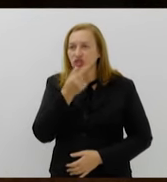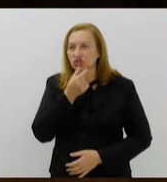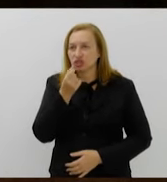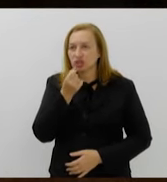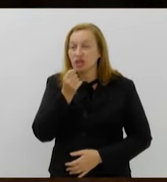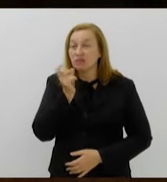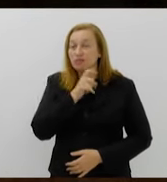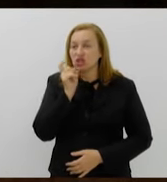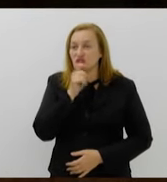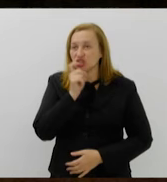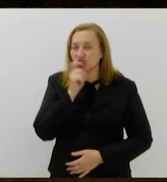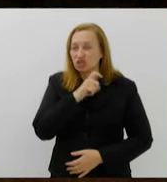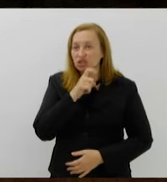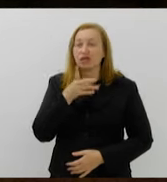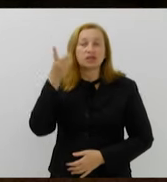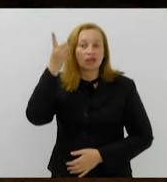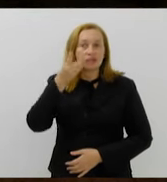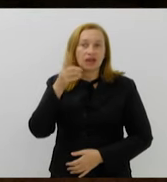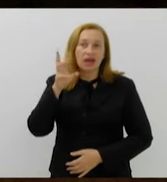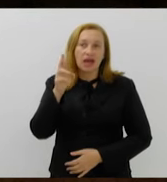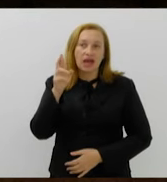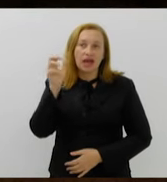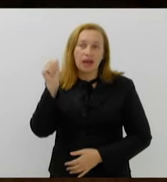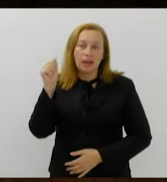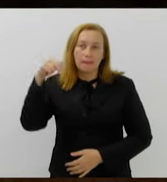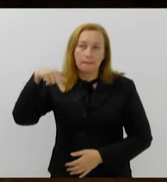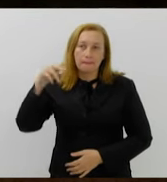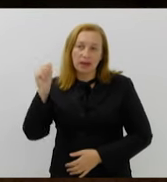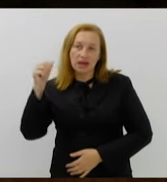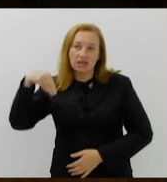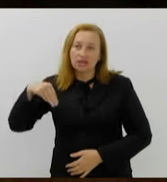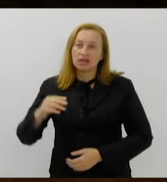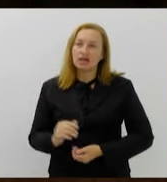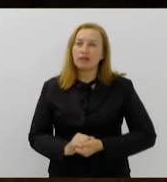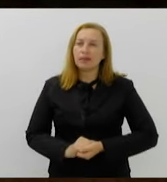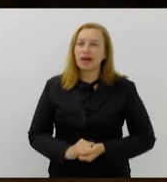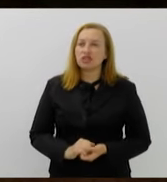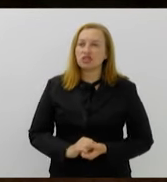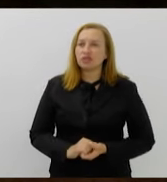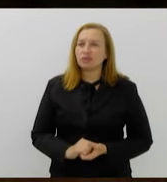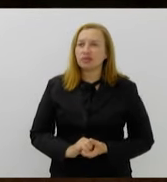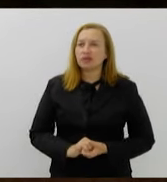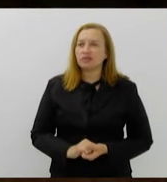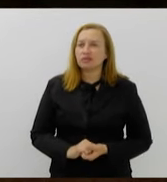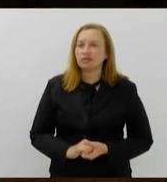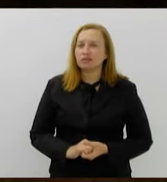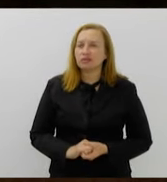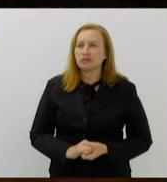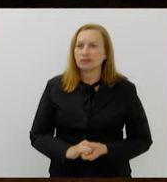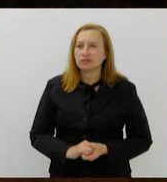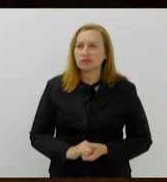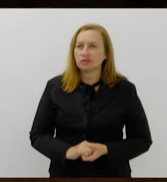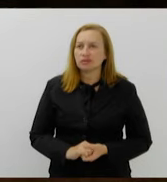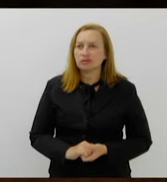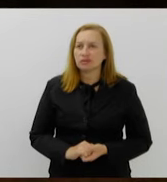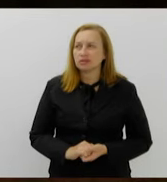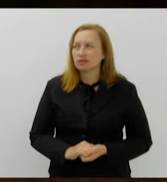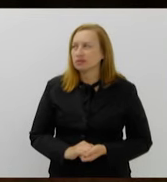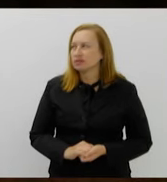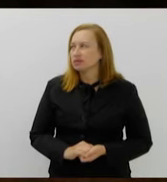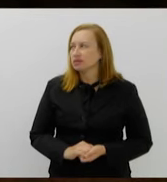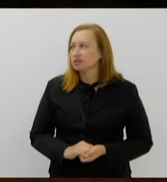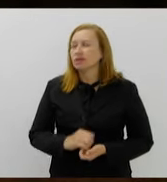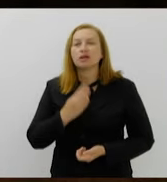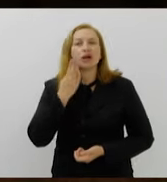o deputado ramagem ou outros Aliados do campo conservador